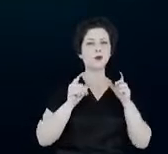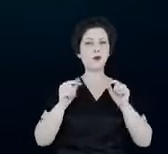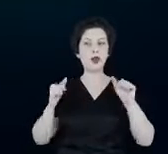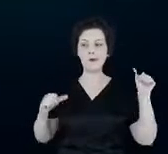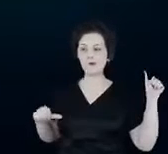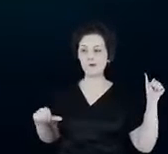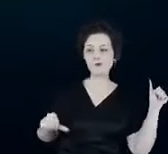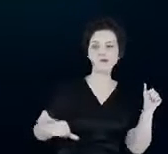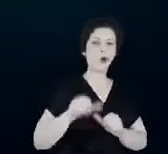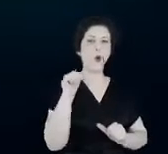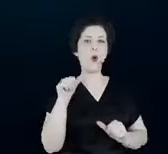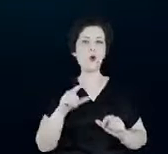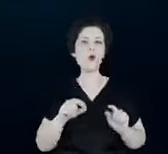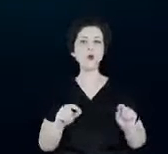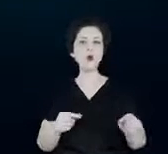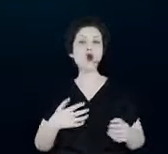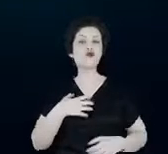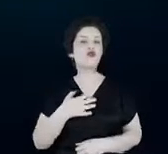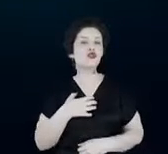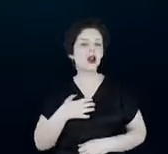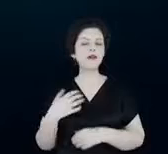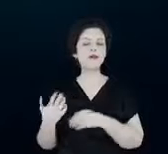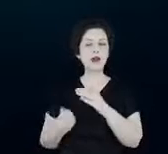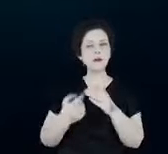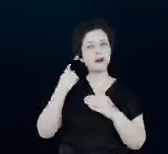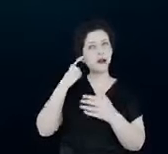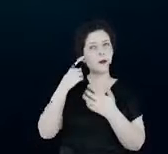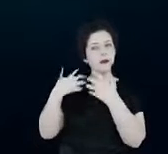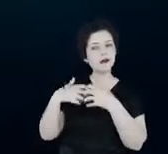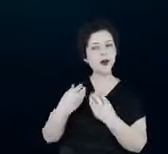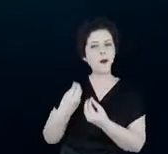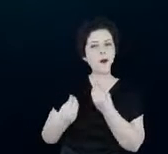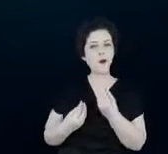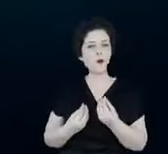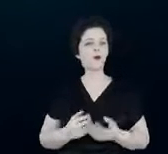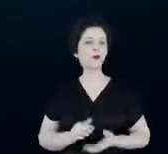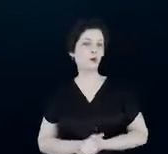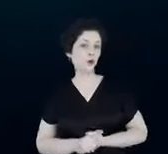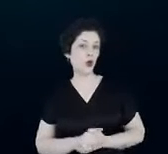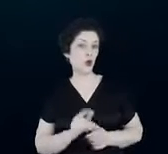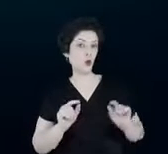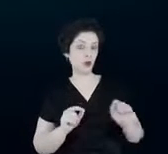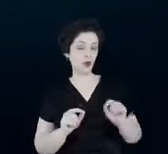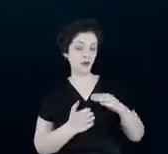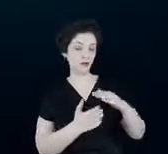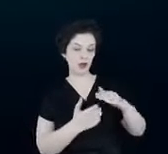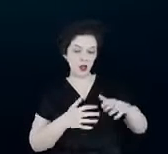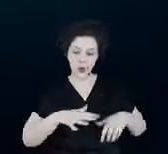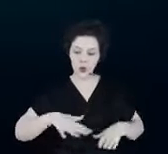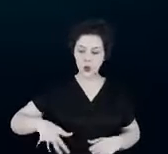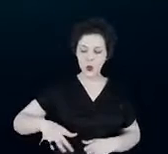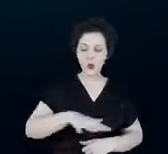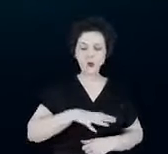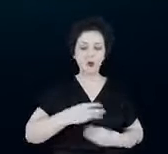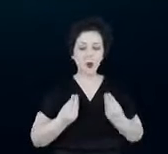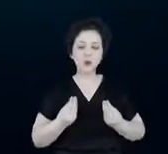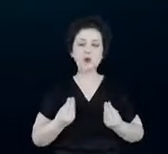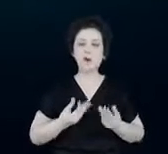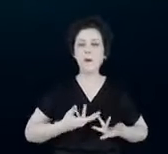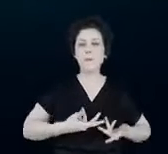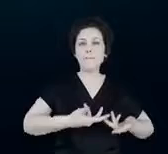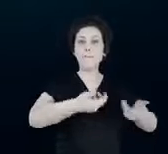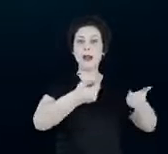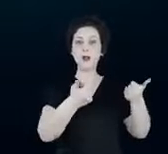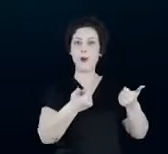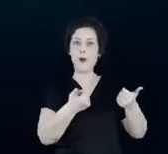transformação tem sido na forma das empresas pensar em nem pensar em como administração inteira pensa entregar alguma coisa melhor cliente